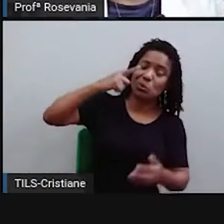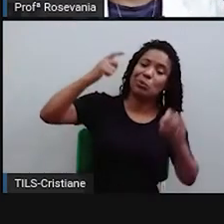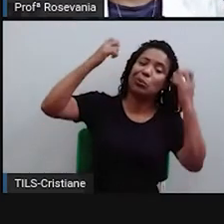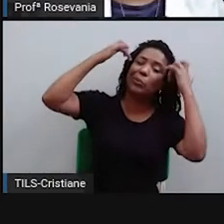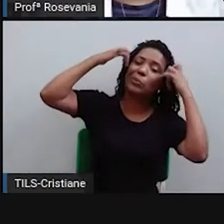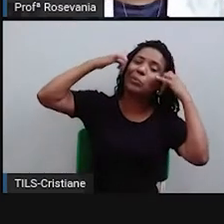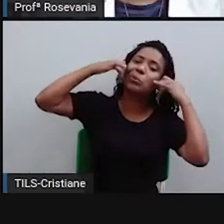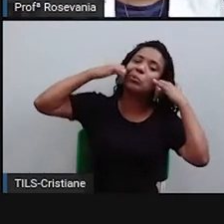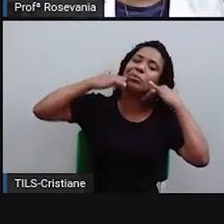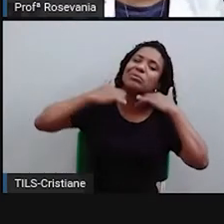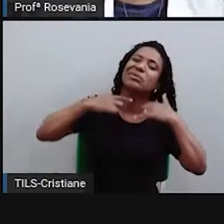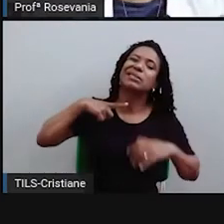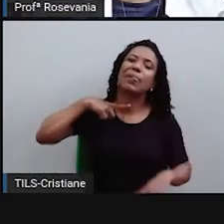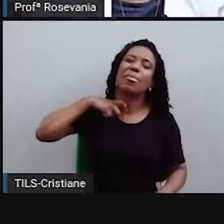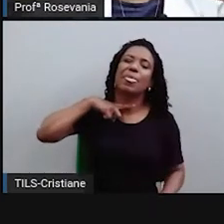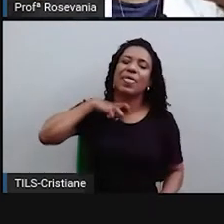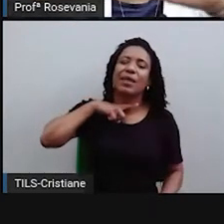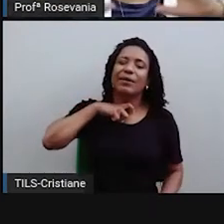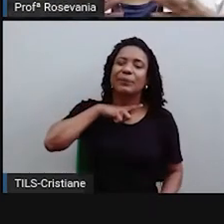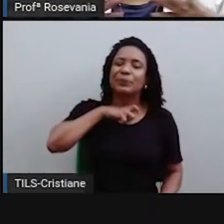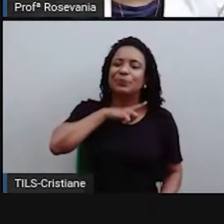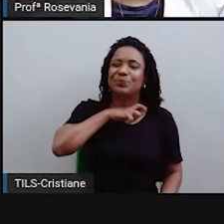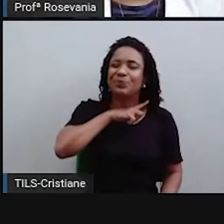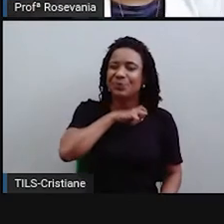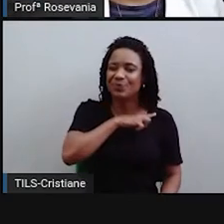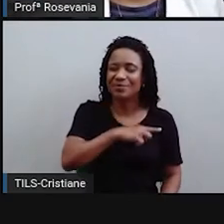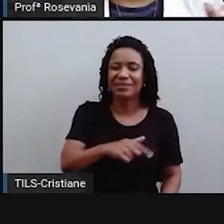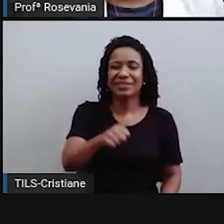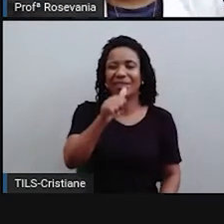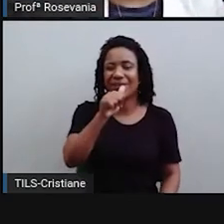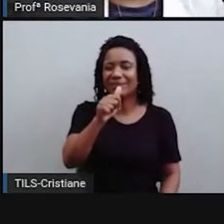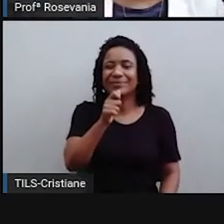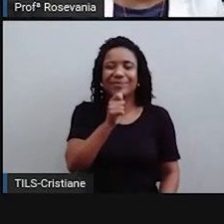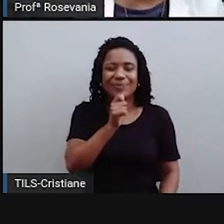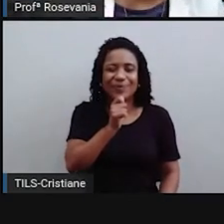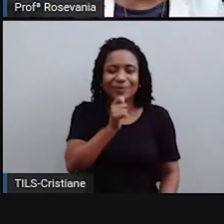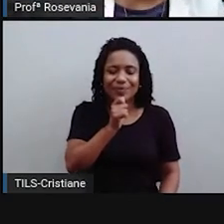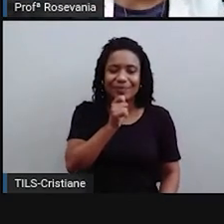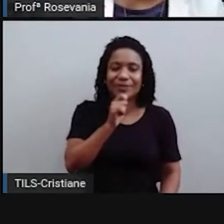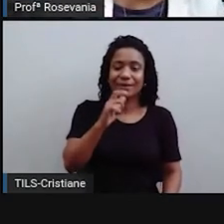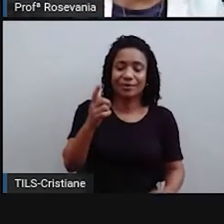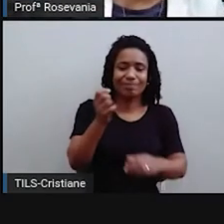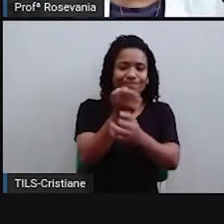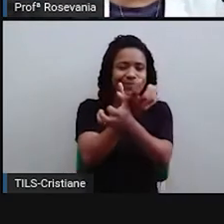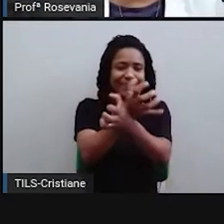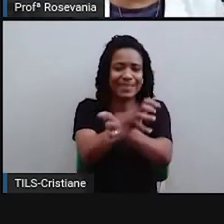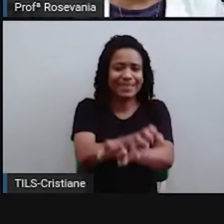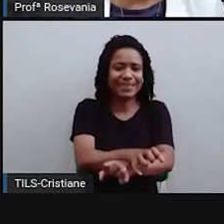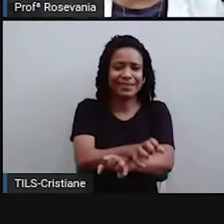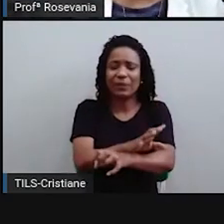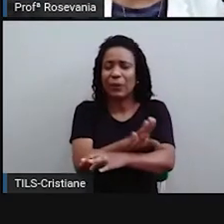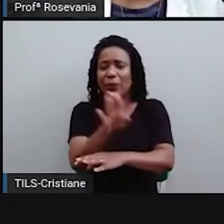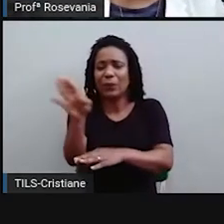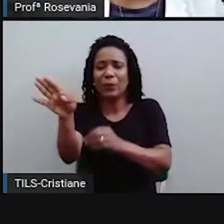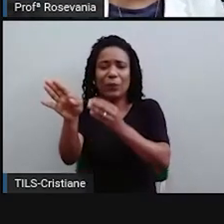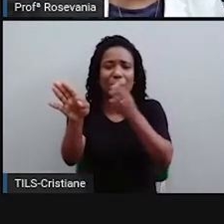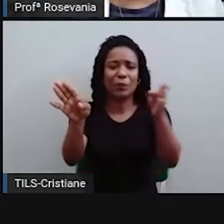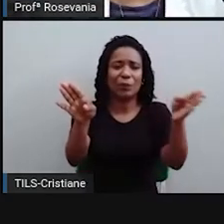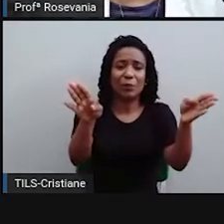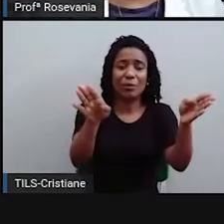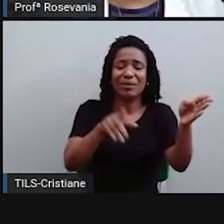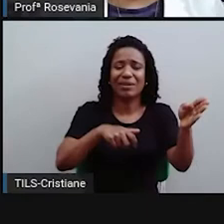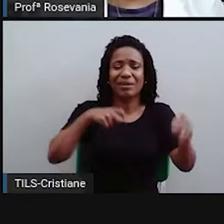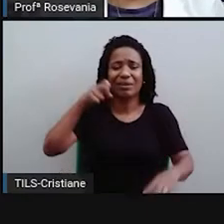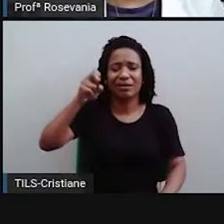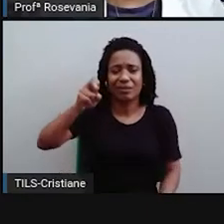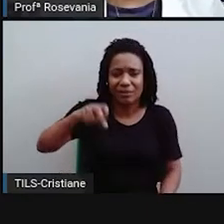sede, cansado, já tendo miragem. Se você não souber se orientar no deserto, é capaz também de você morrer por